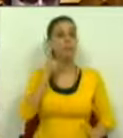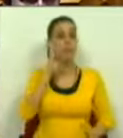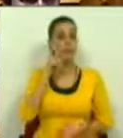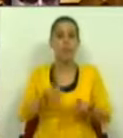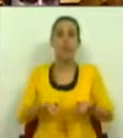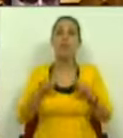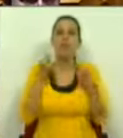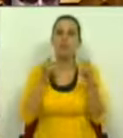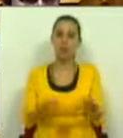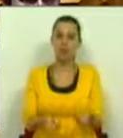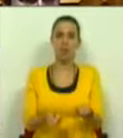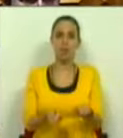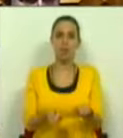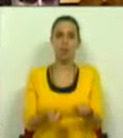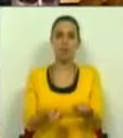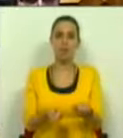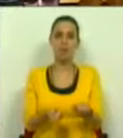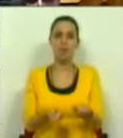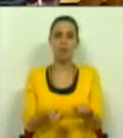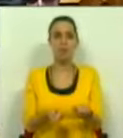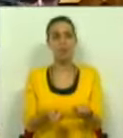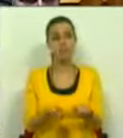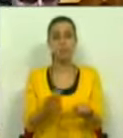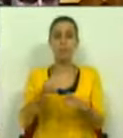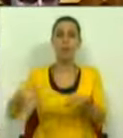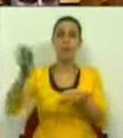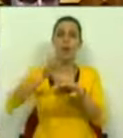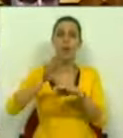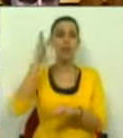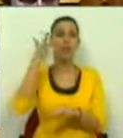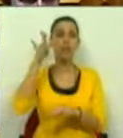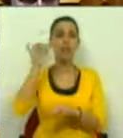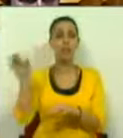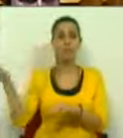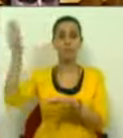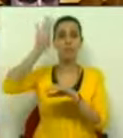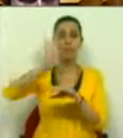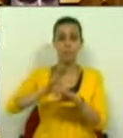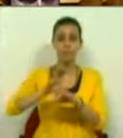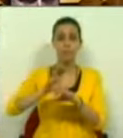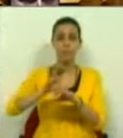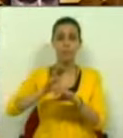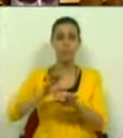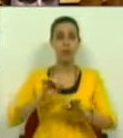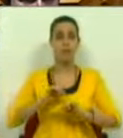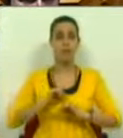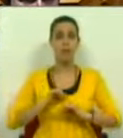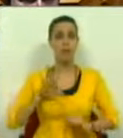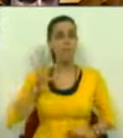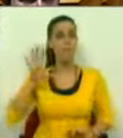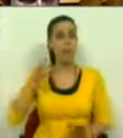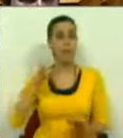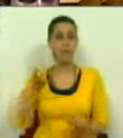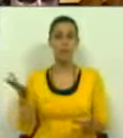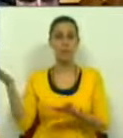que é um investimento e um capital estrangeiro que é arrecadado pelo nosso